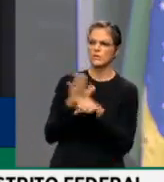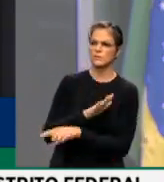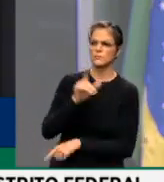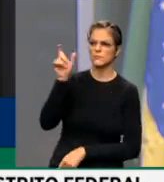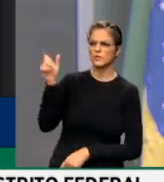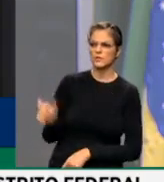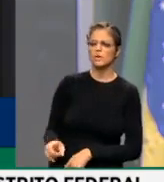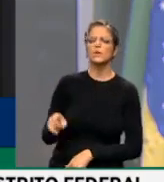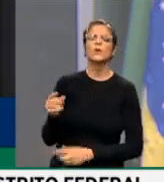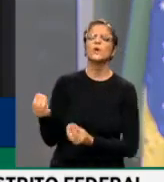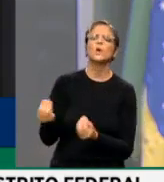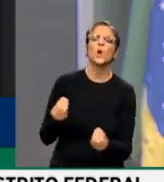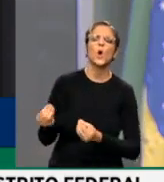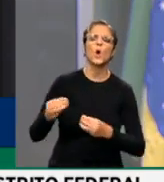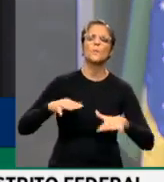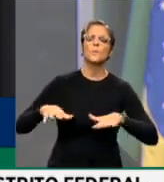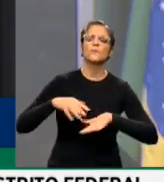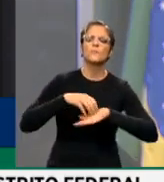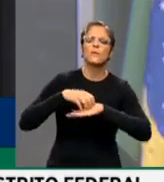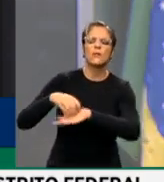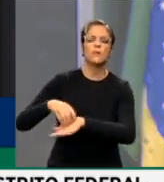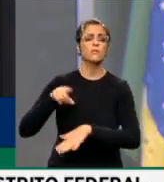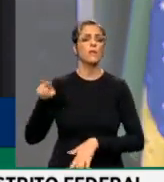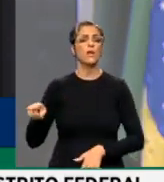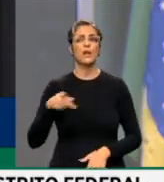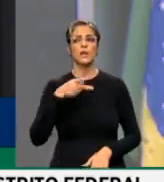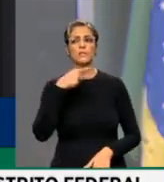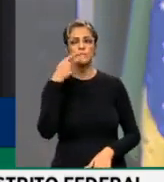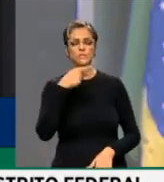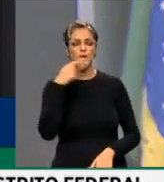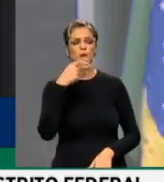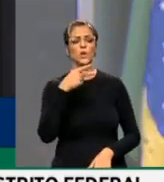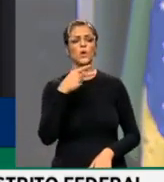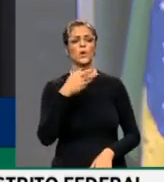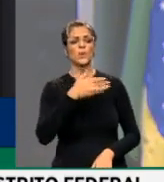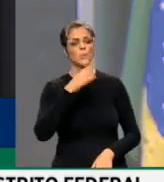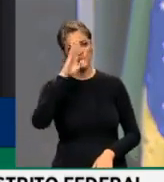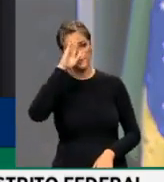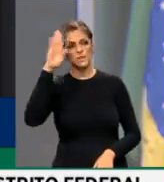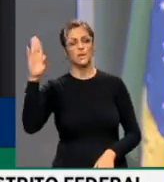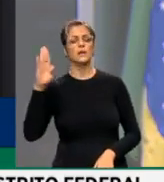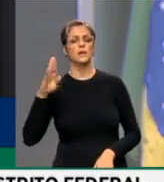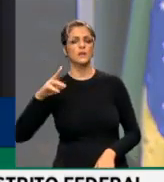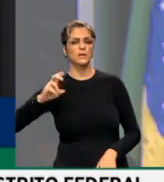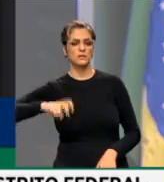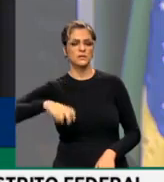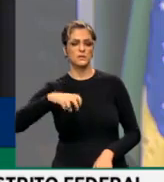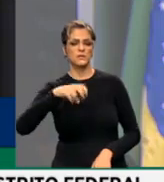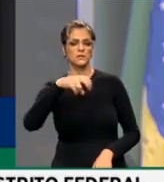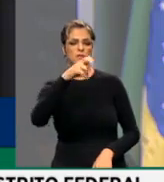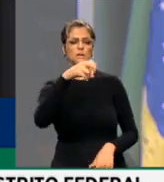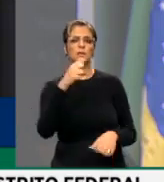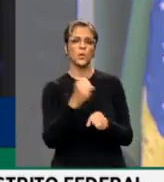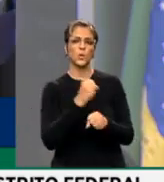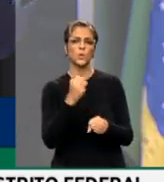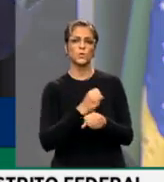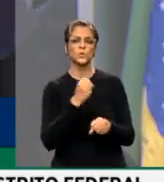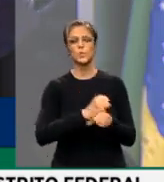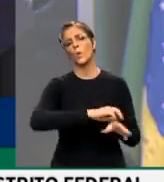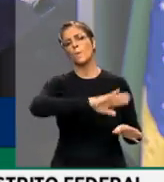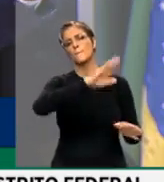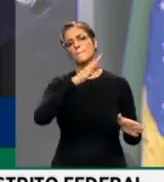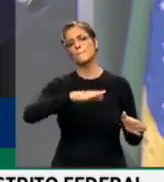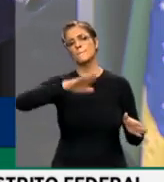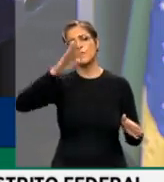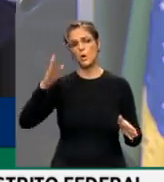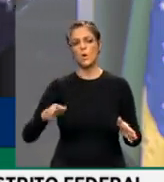que a prioridade dele será construir escadarias nos morros do Recife. Quem está assistindo